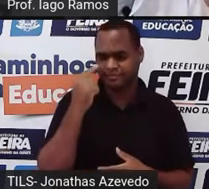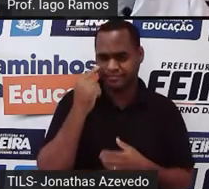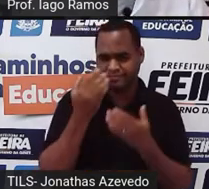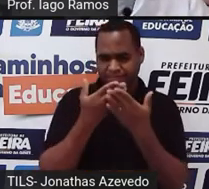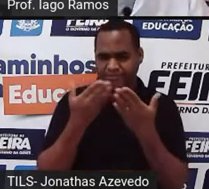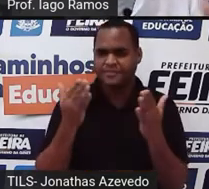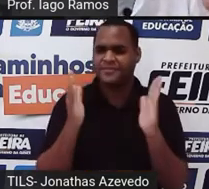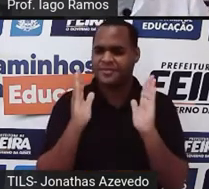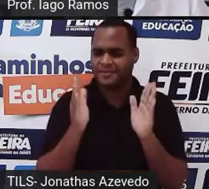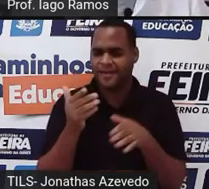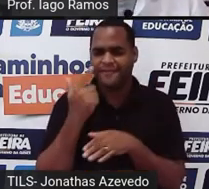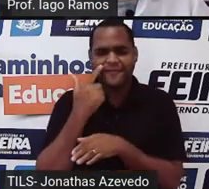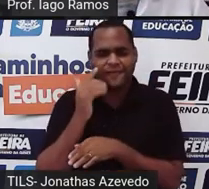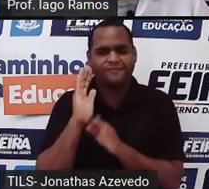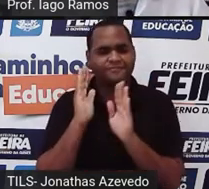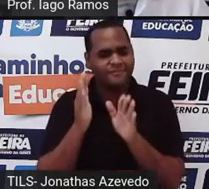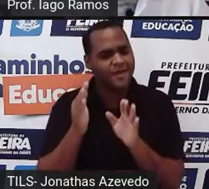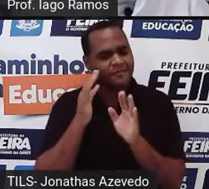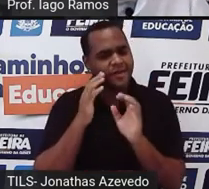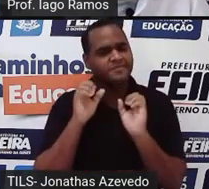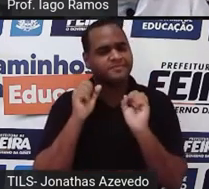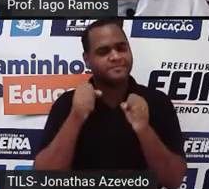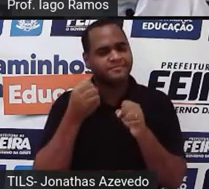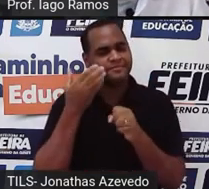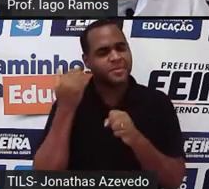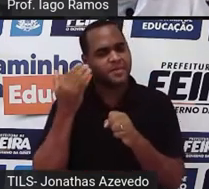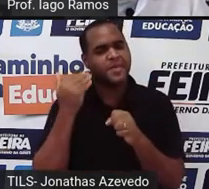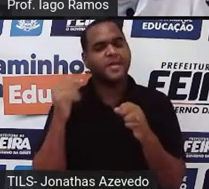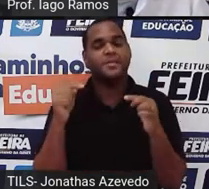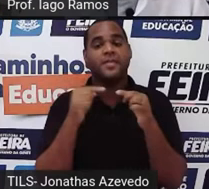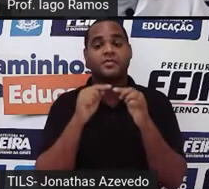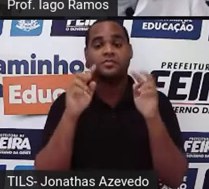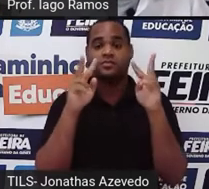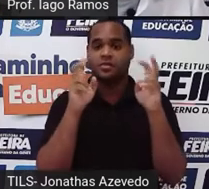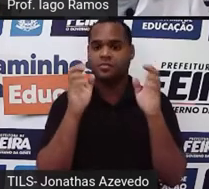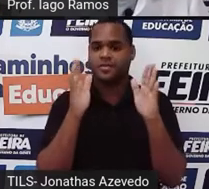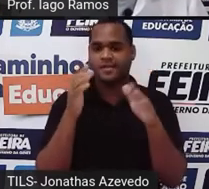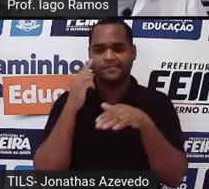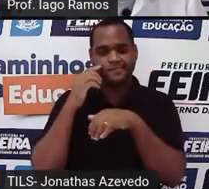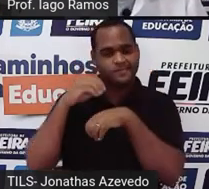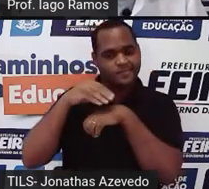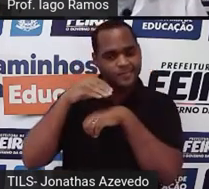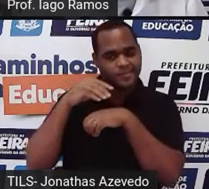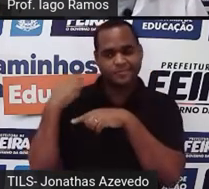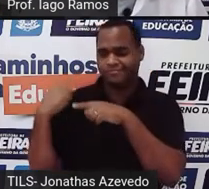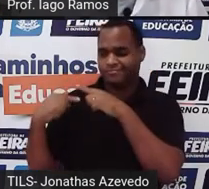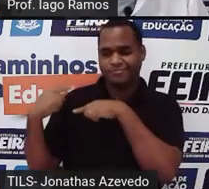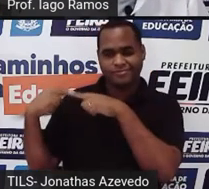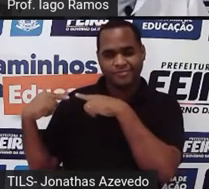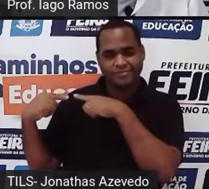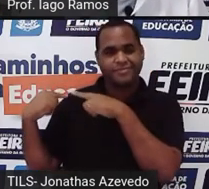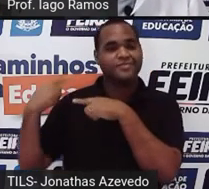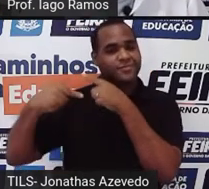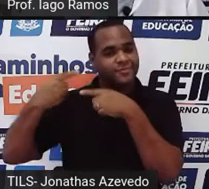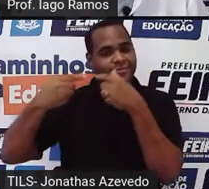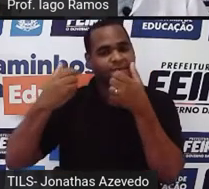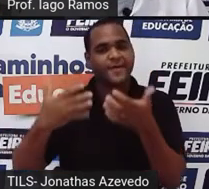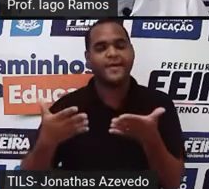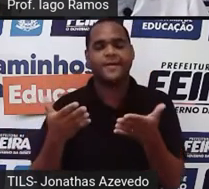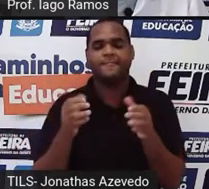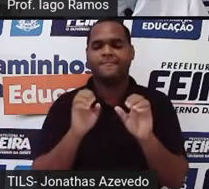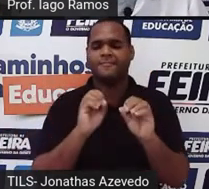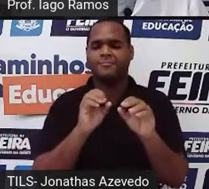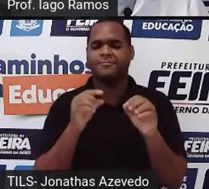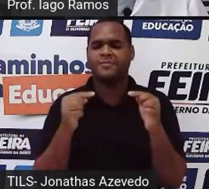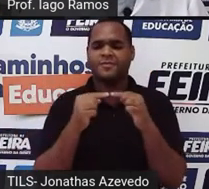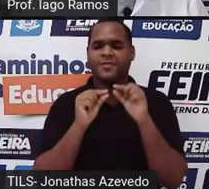essas coisas a gente já viu, né? E o tema, né, a gente já vem tratando de algumas aulas aí. Então, do que a gente está